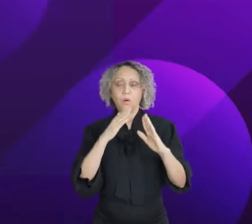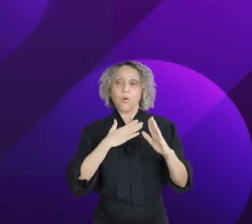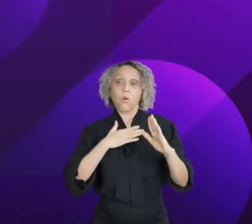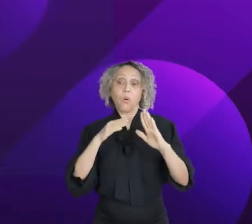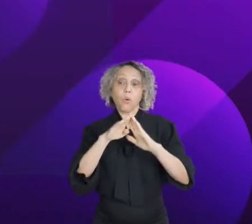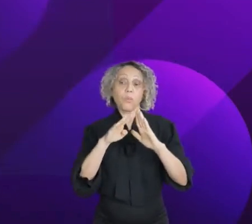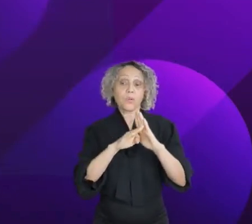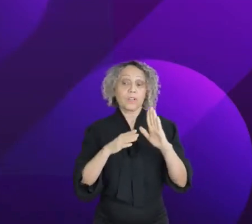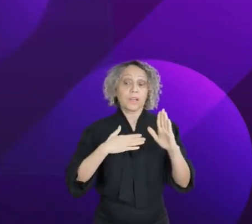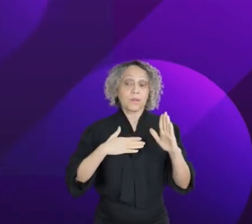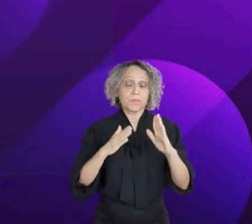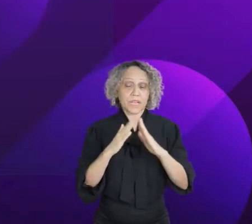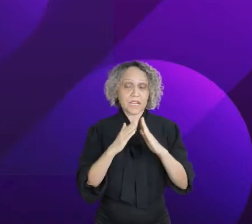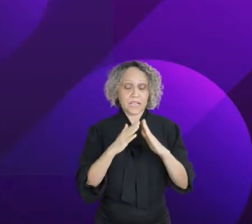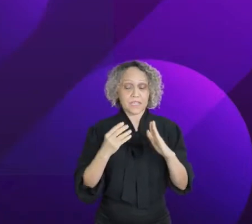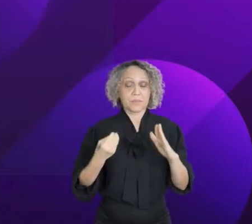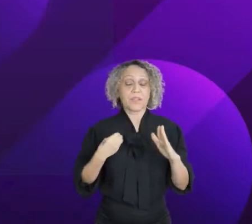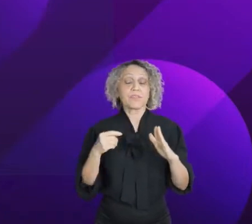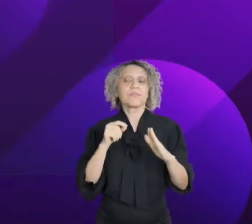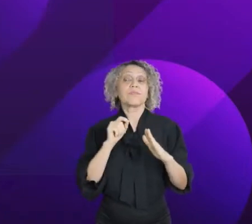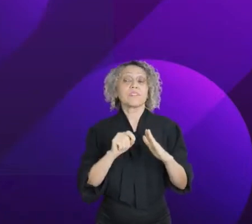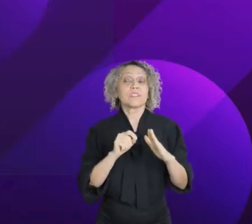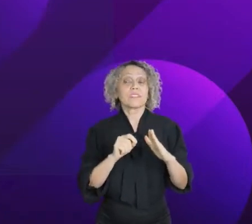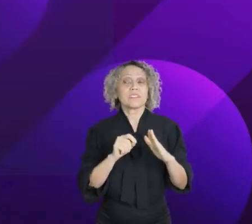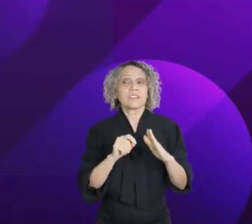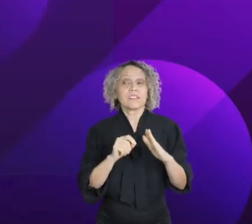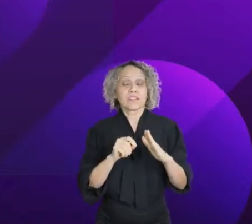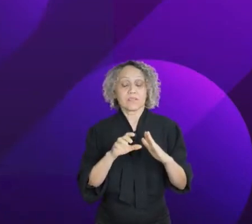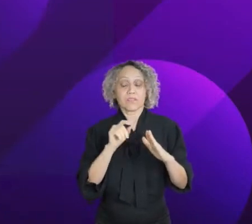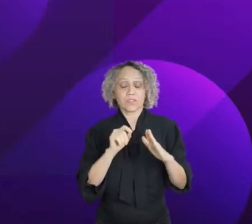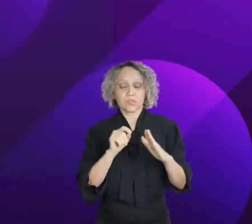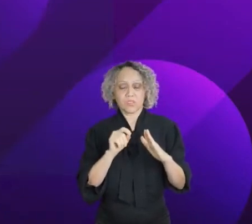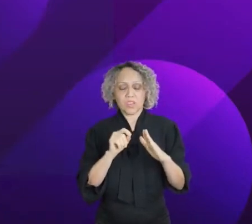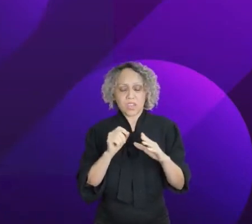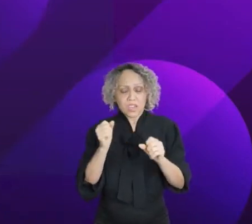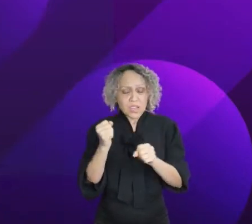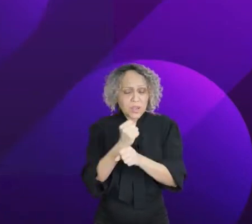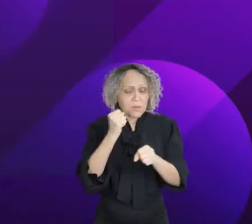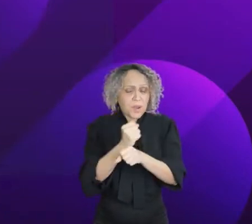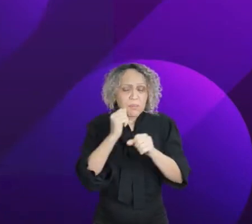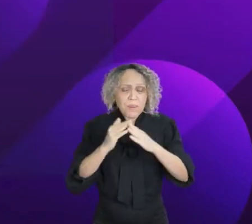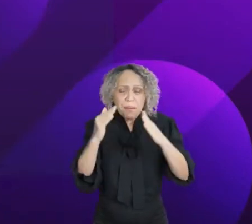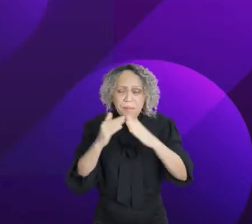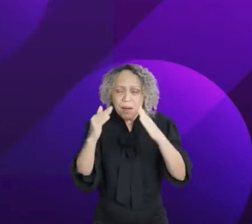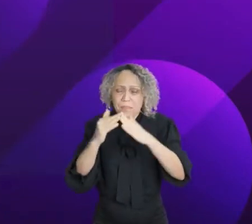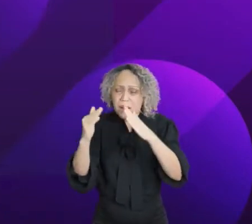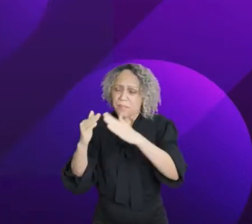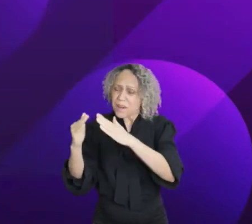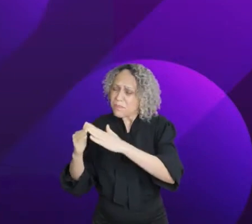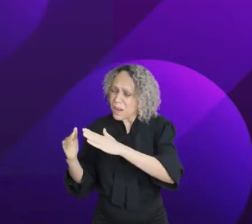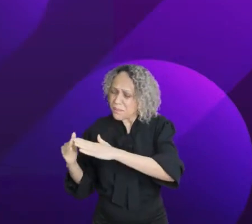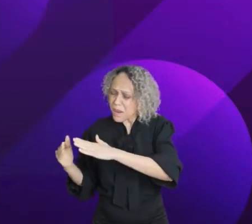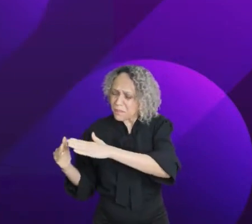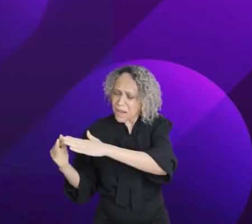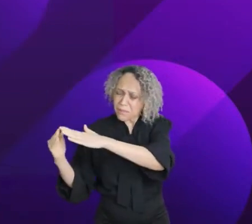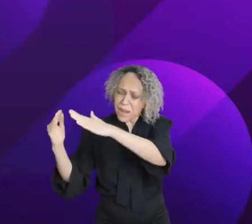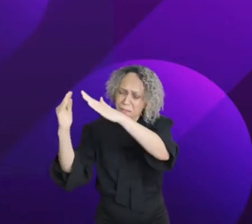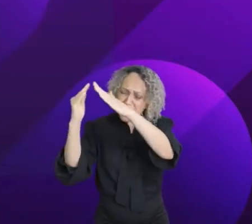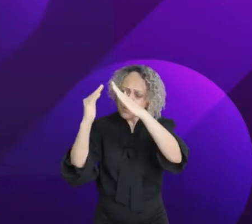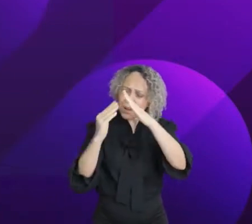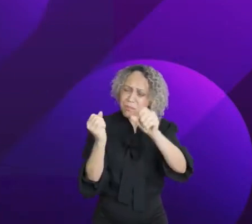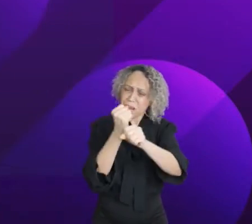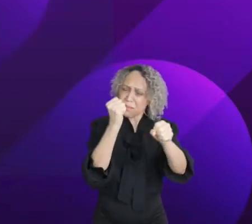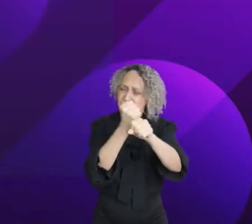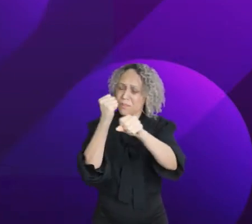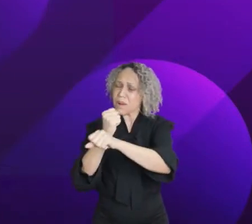déficit habitacional durante todo o seu período de implantação no governo Lula 1 e 2. A gente sabe